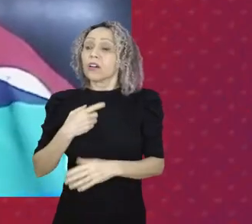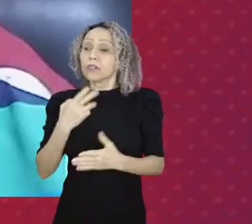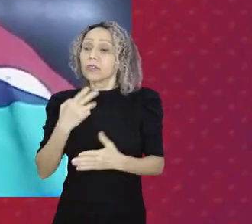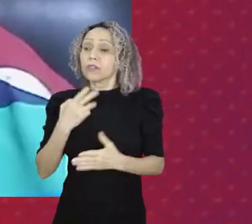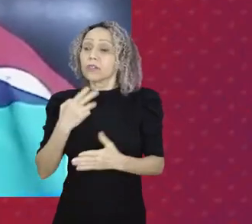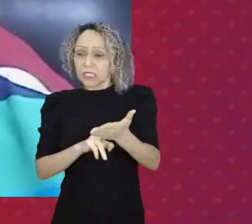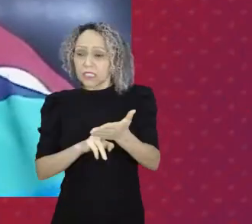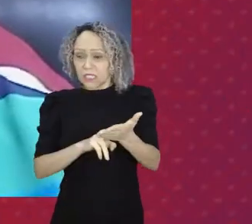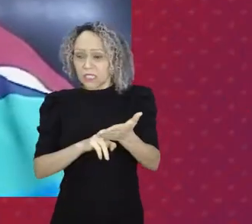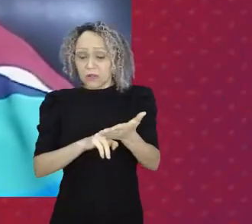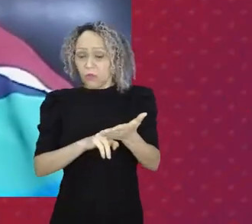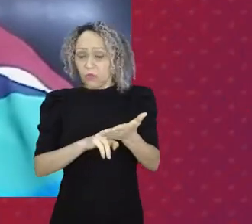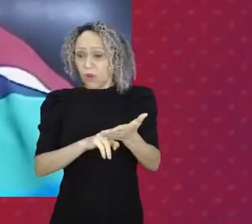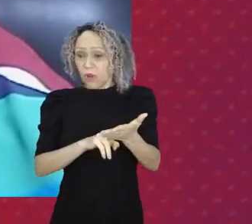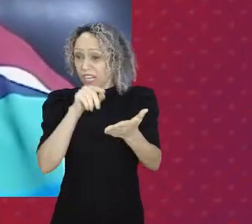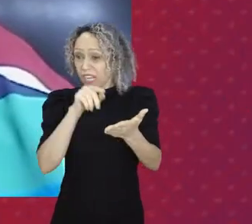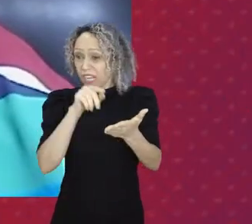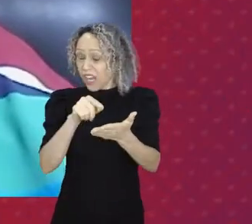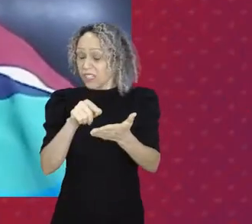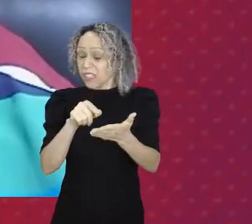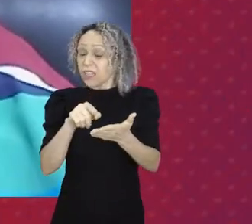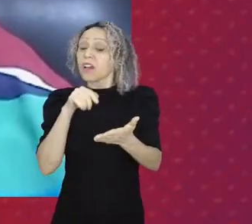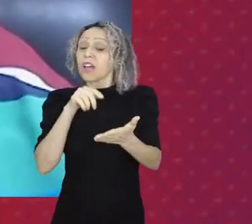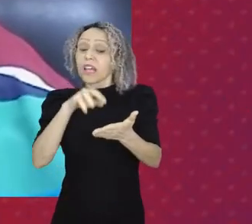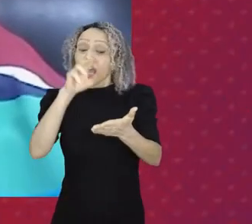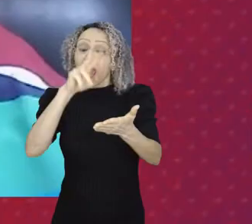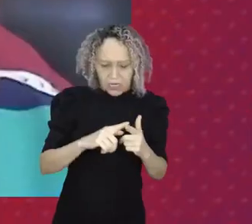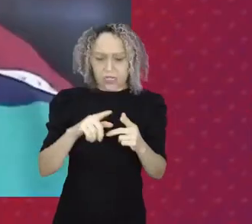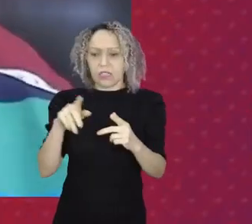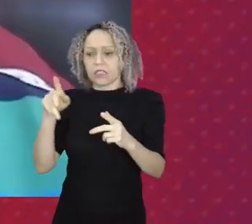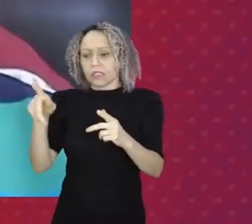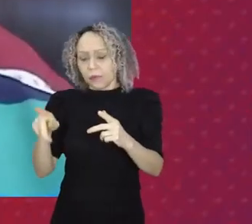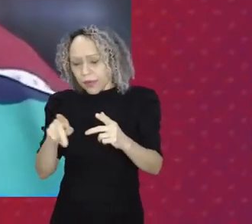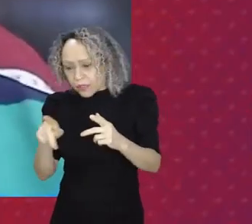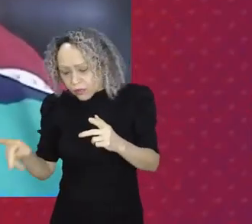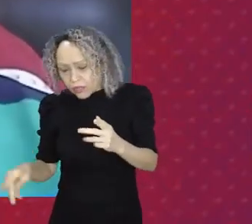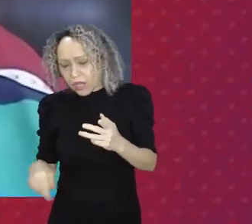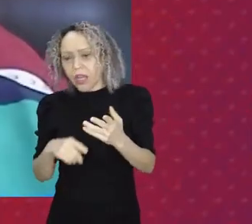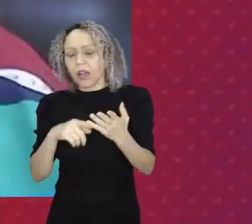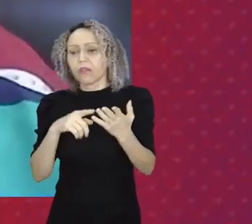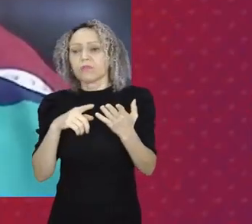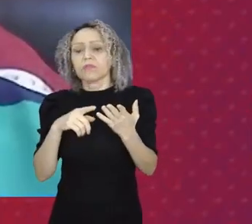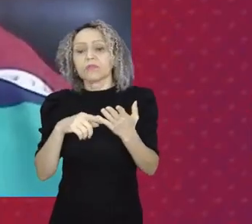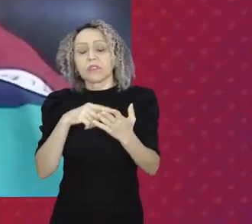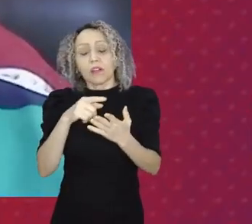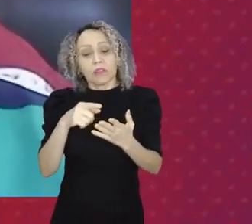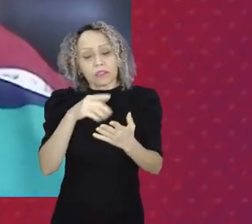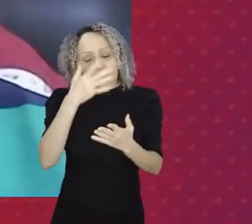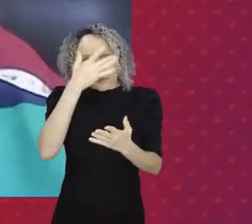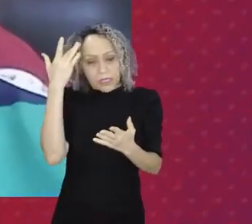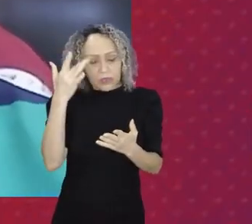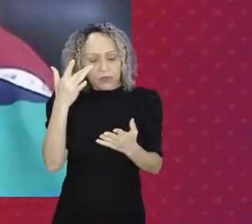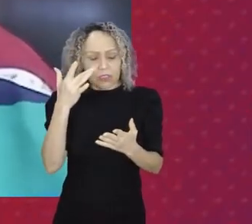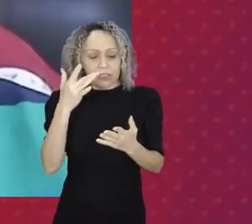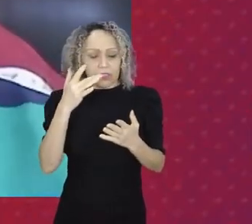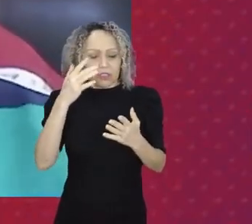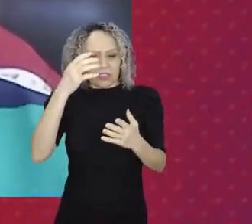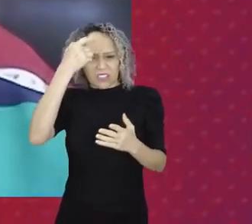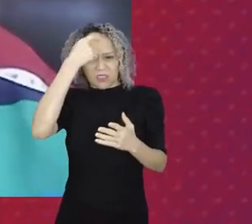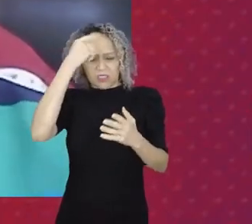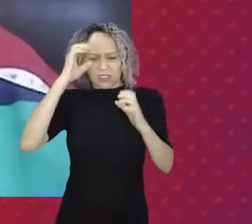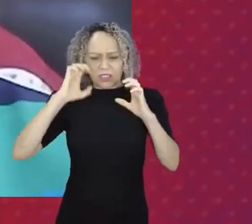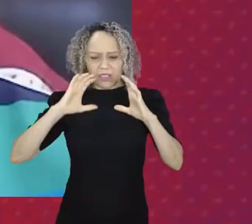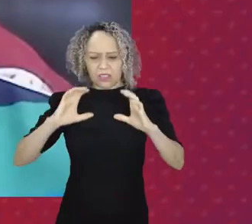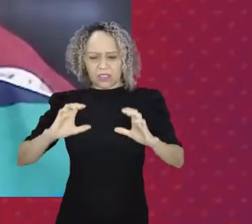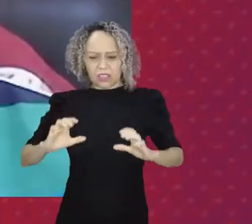insustentável. E nós tivemos mais de 1 milhão, e essa consciência de cidadania, de